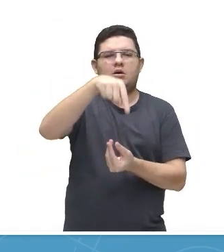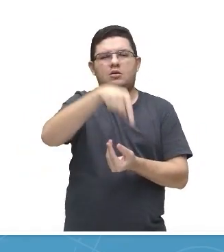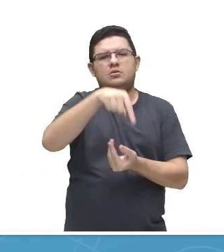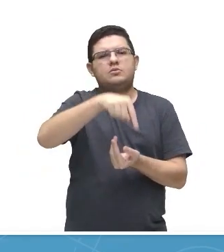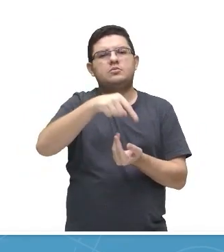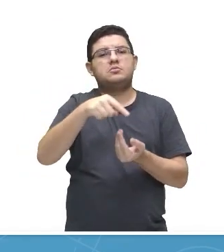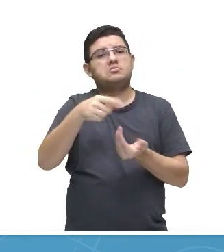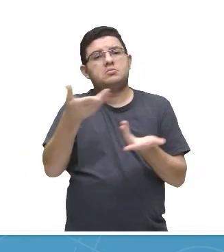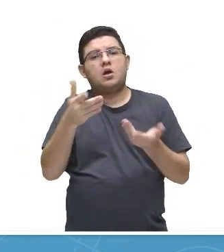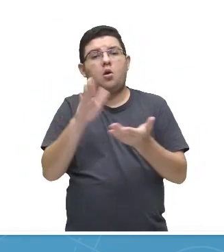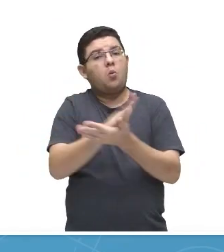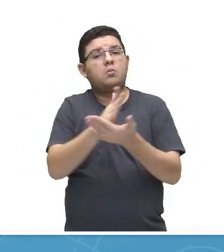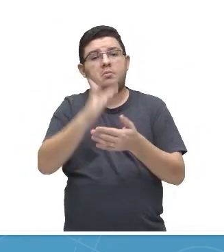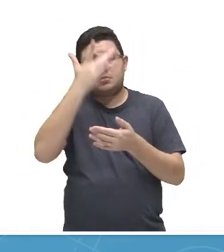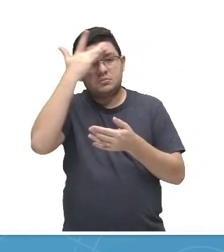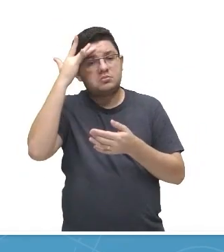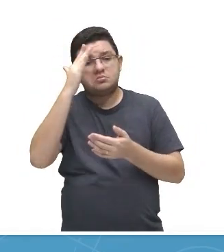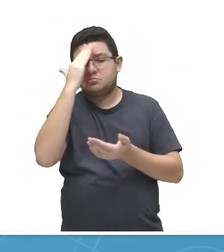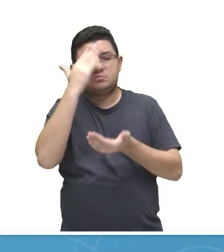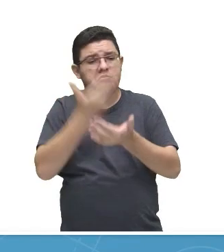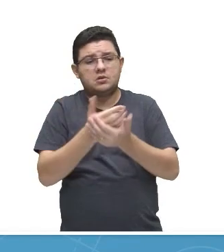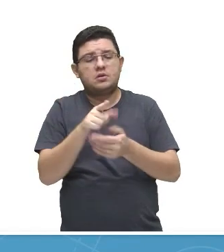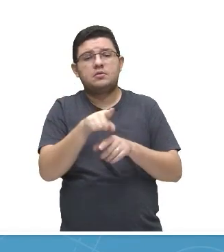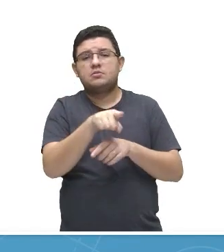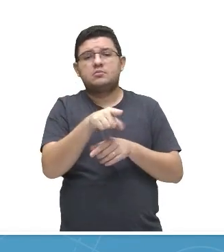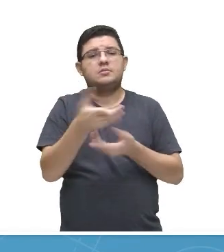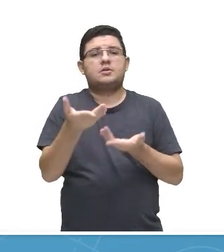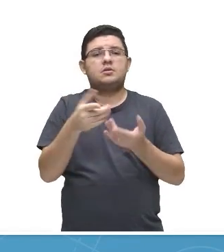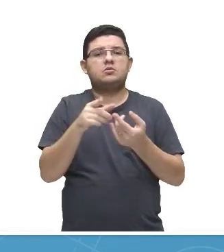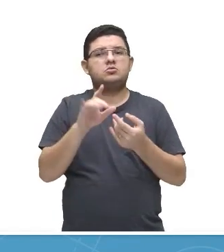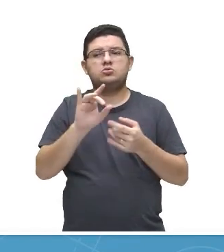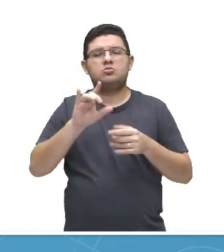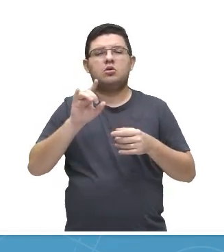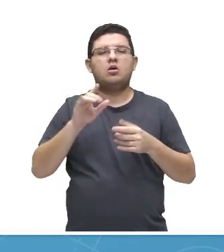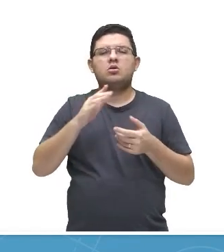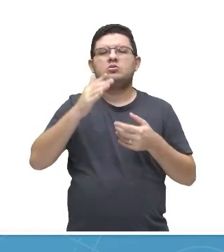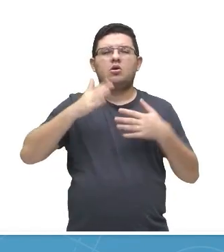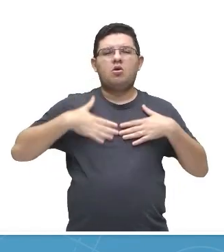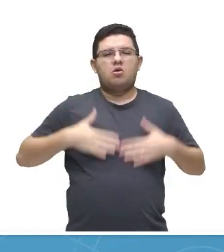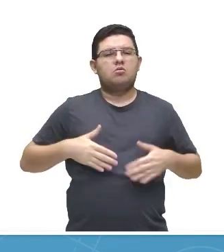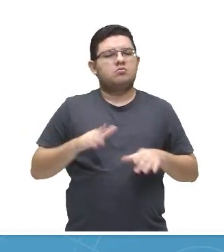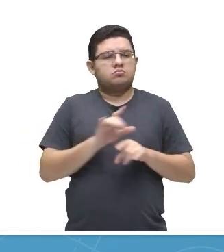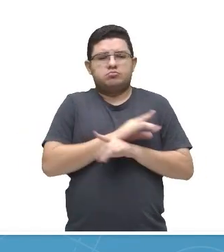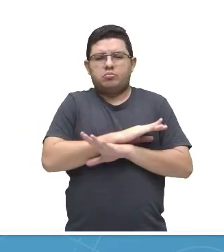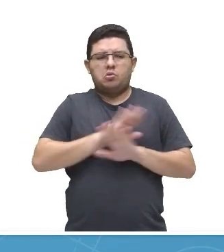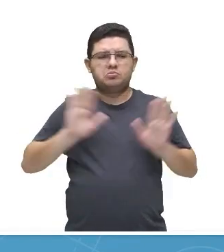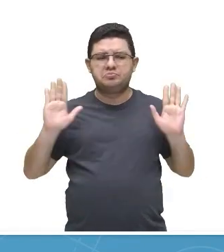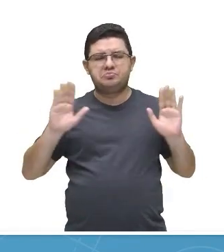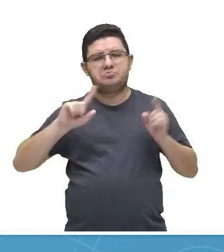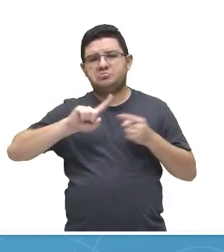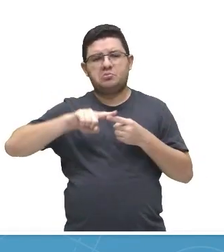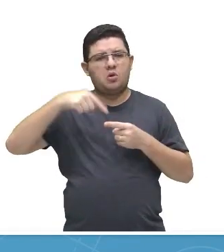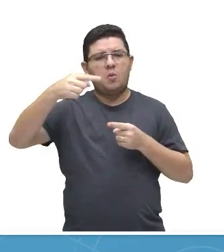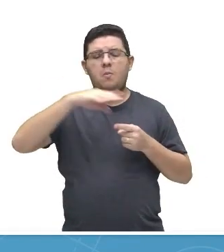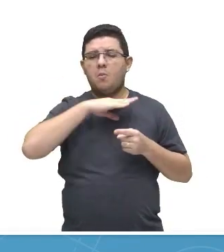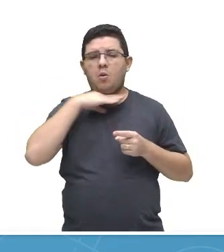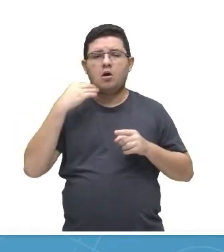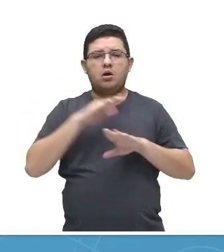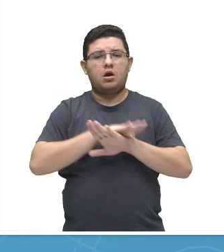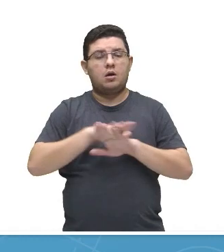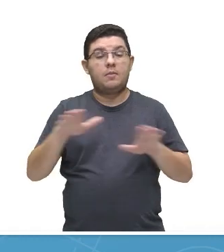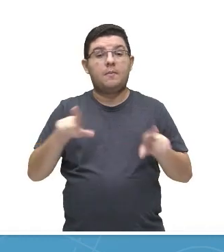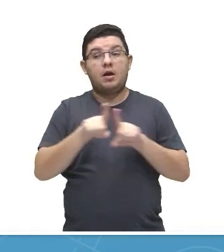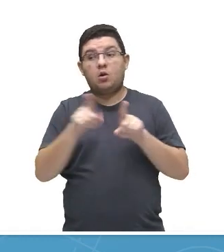Existe só o corpo, morreu, acabou. Né? Não. Para quem acredita que o ser humano é formado de corpo, alma